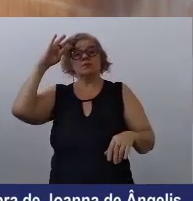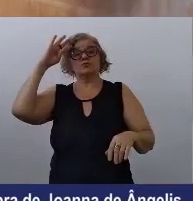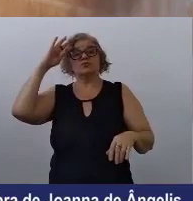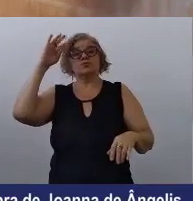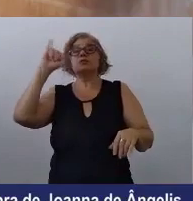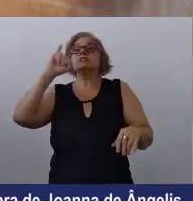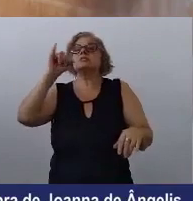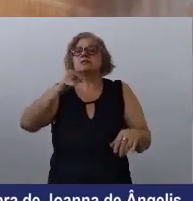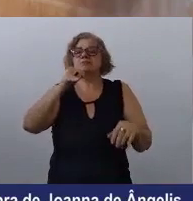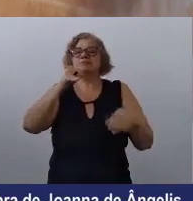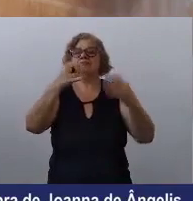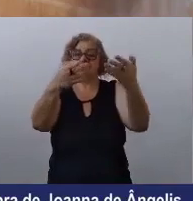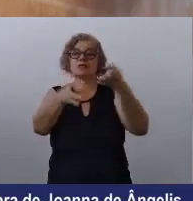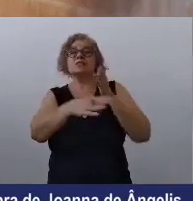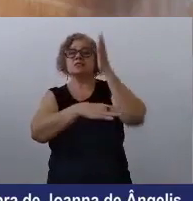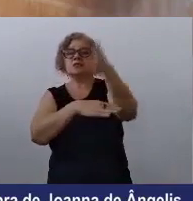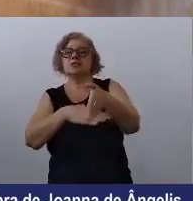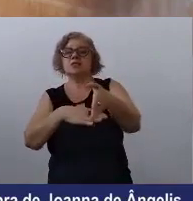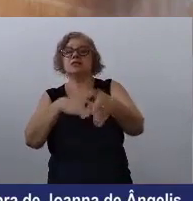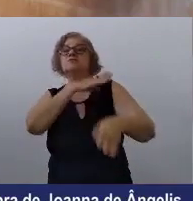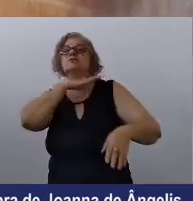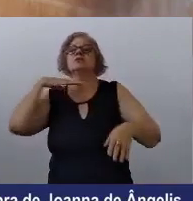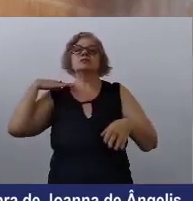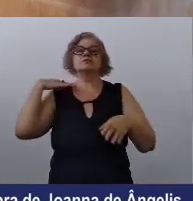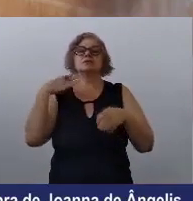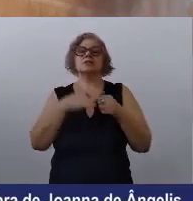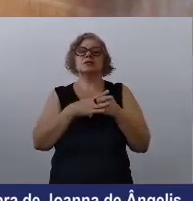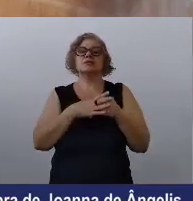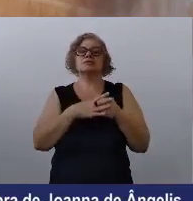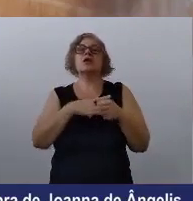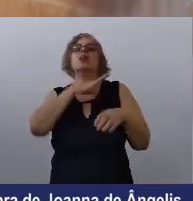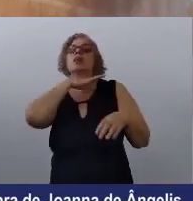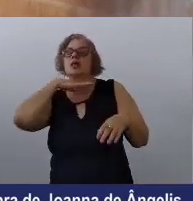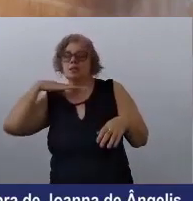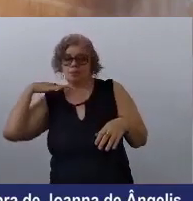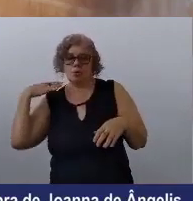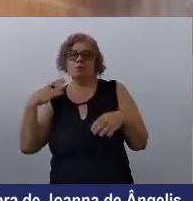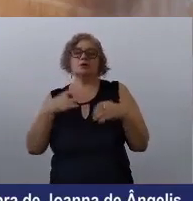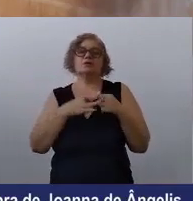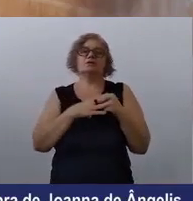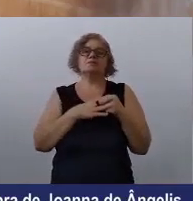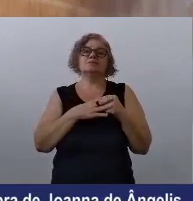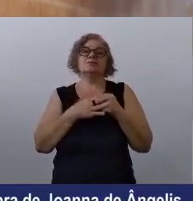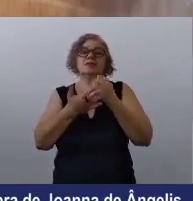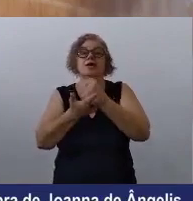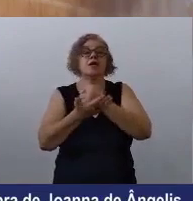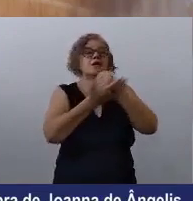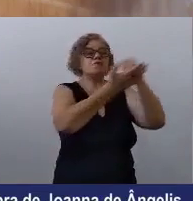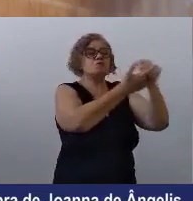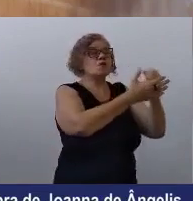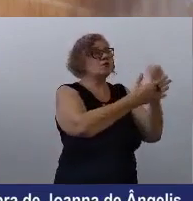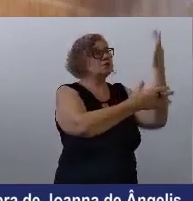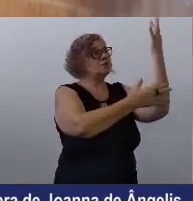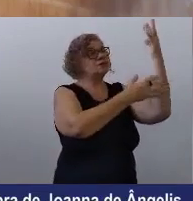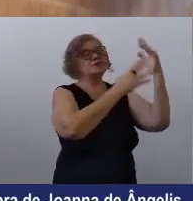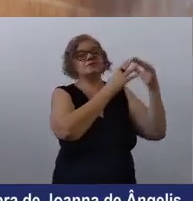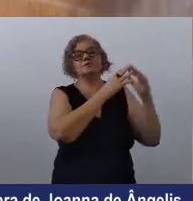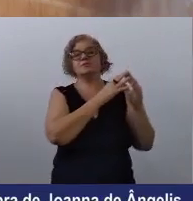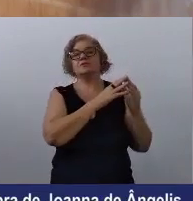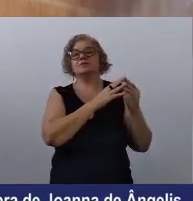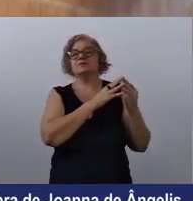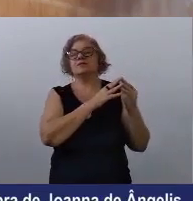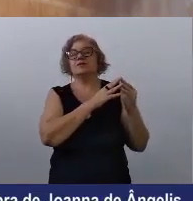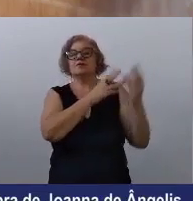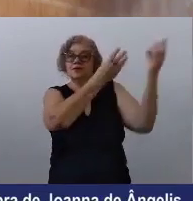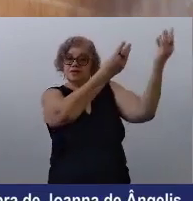fosse morta, e ela morre com uma baioneta atravessada no seu peito. Retorna ao plano espiritual